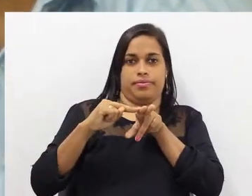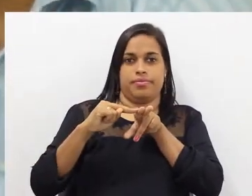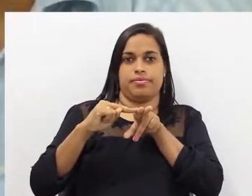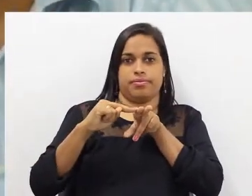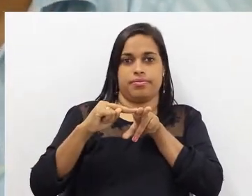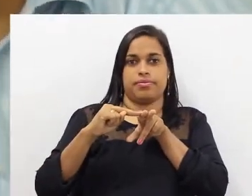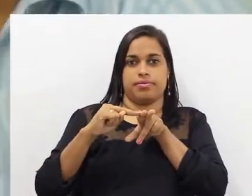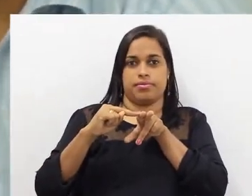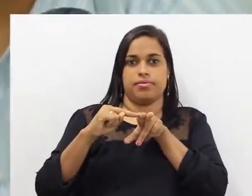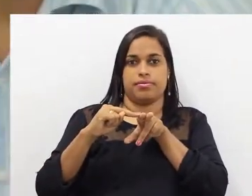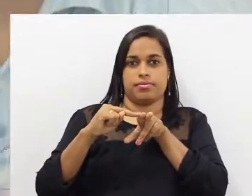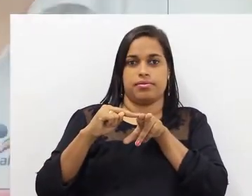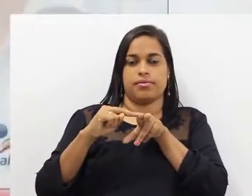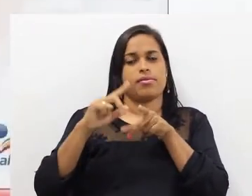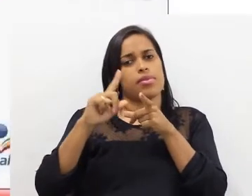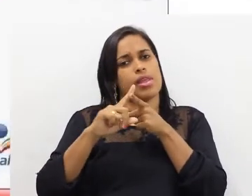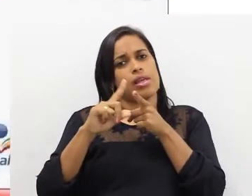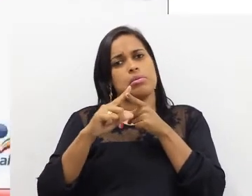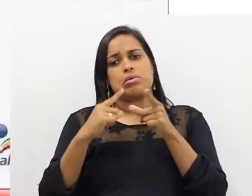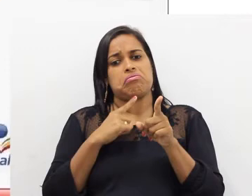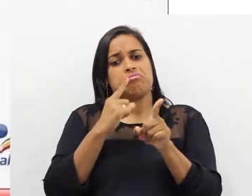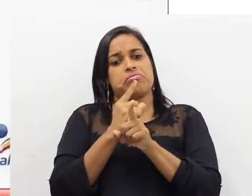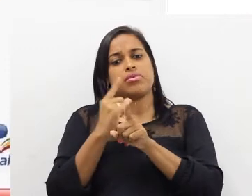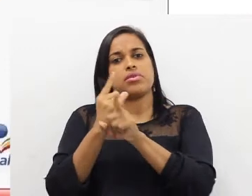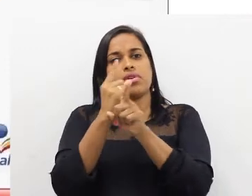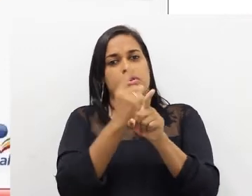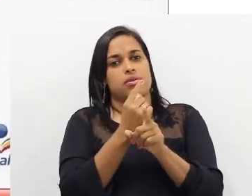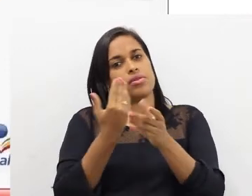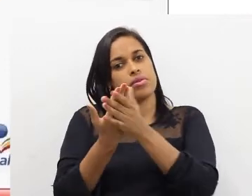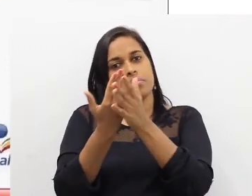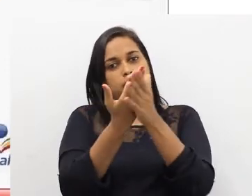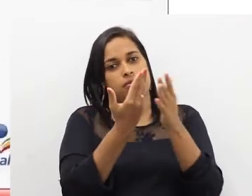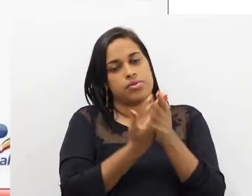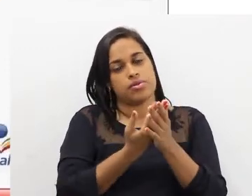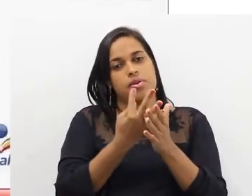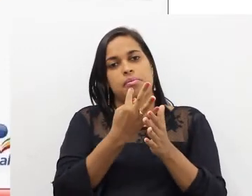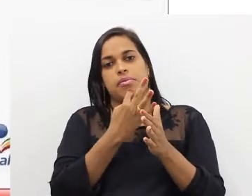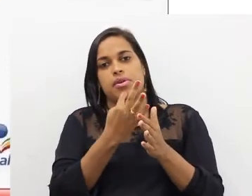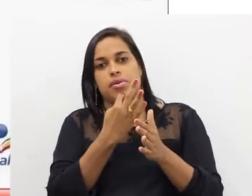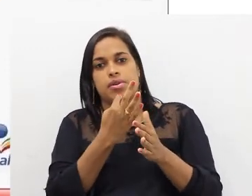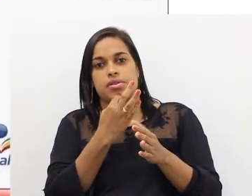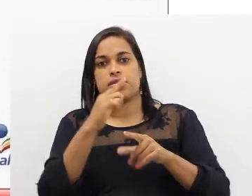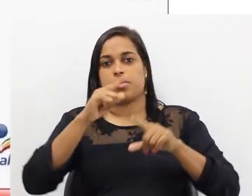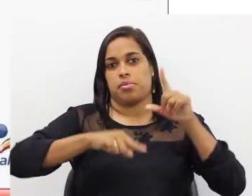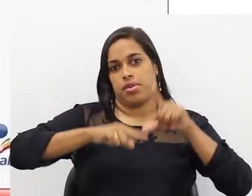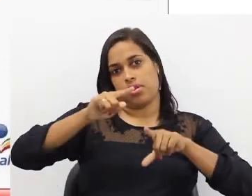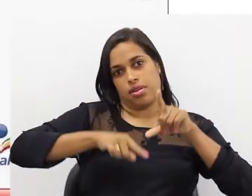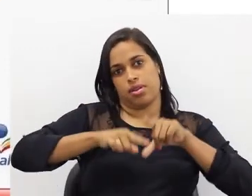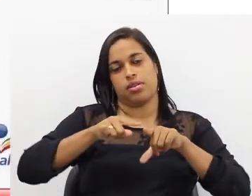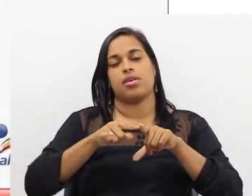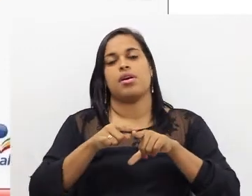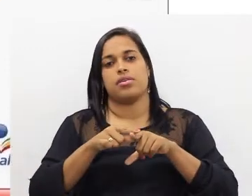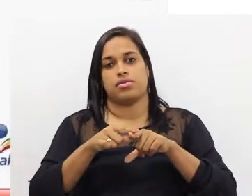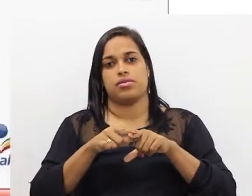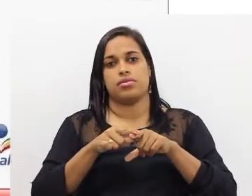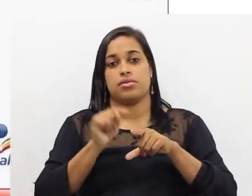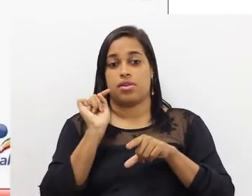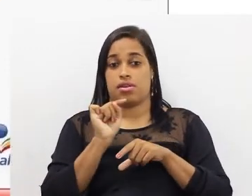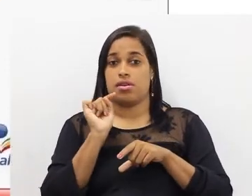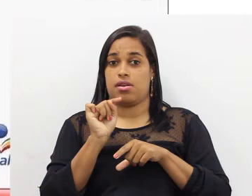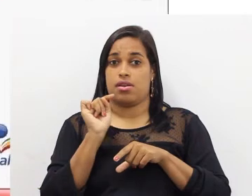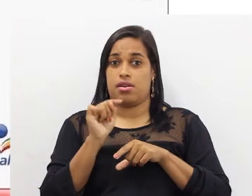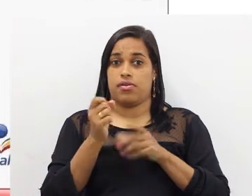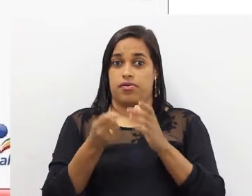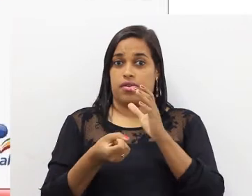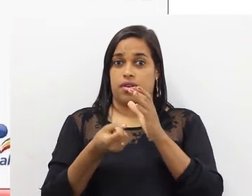próxima topologia também você não vai encontrar fácil para estudar, para conhecer os equipamentos, que é a topologia em anel. Ela foi inventada